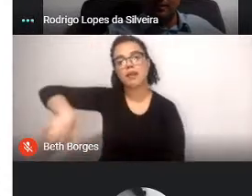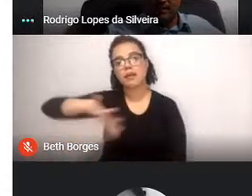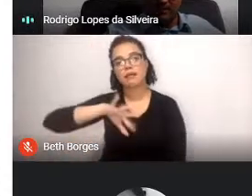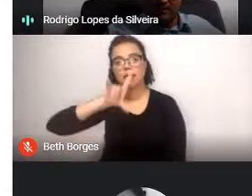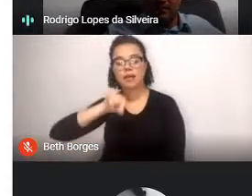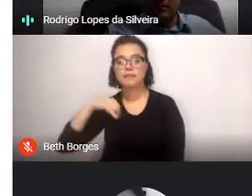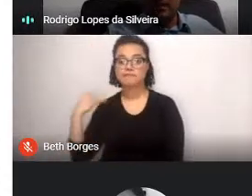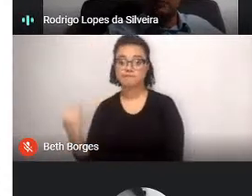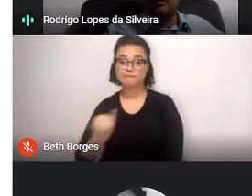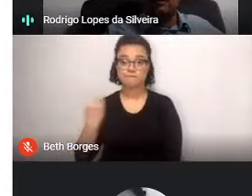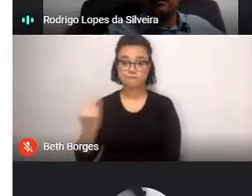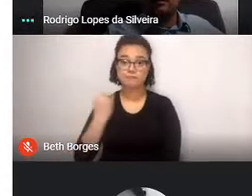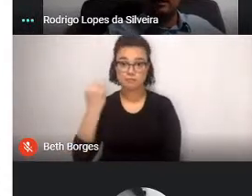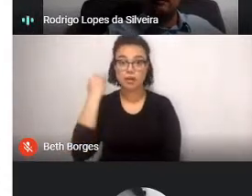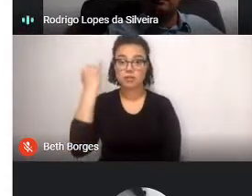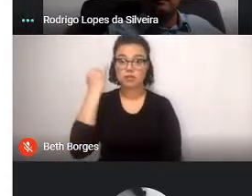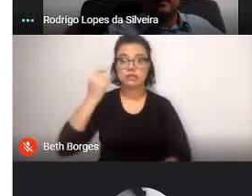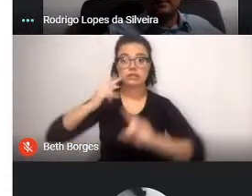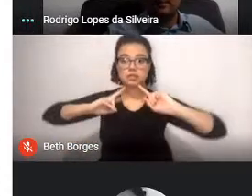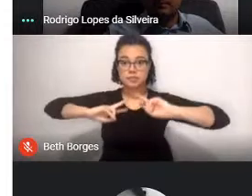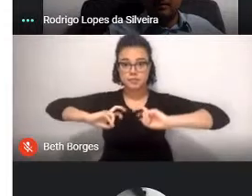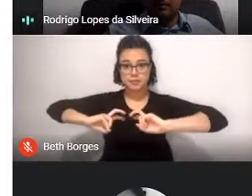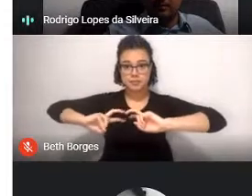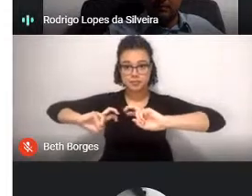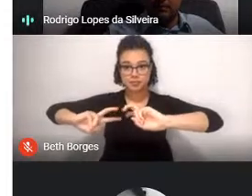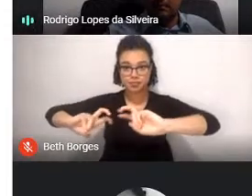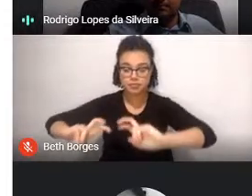importantíssimos nessa abordagem, tá?